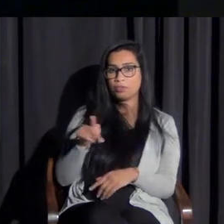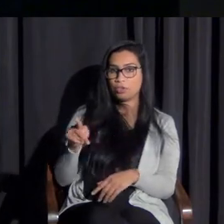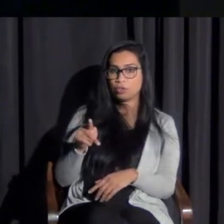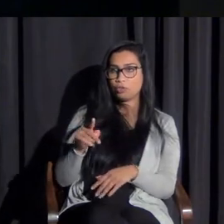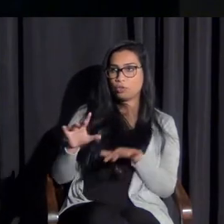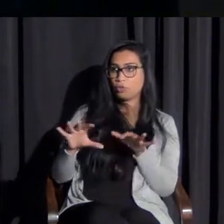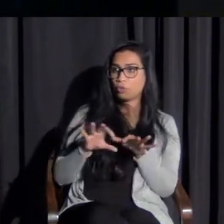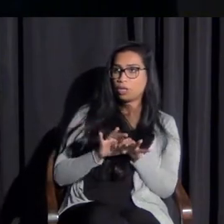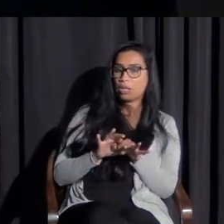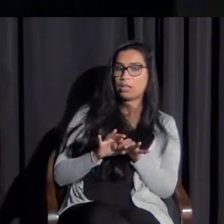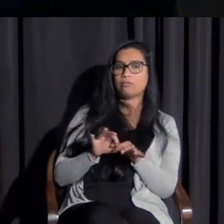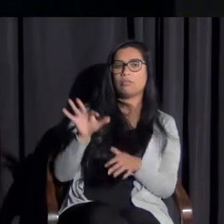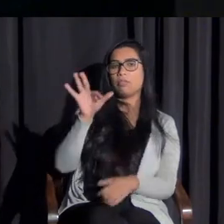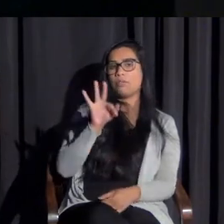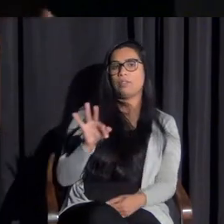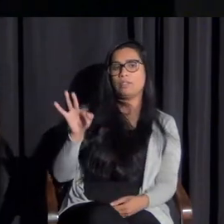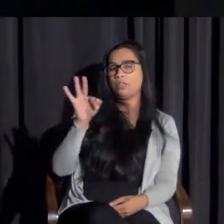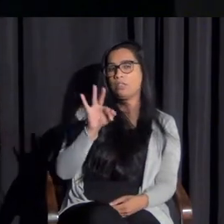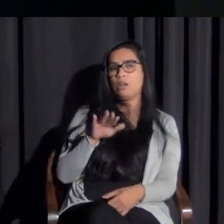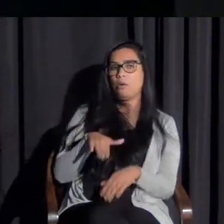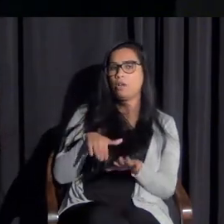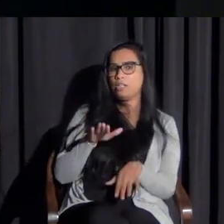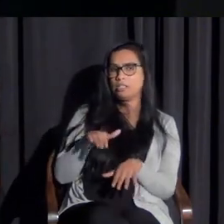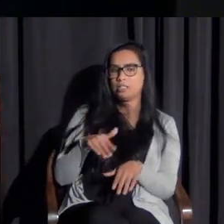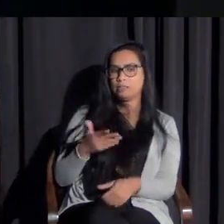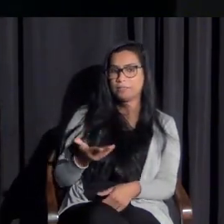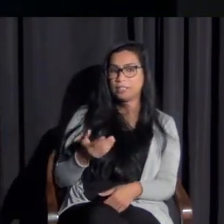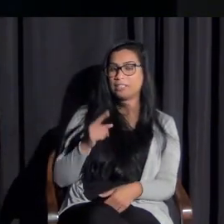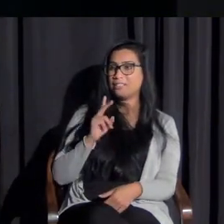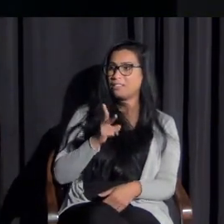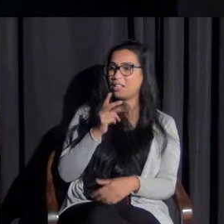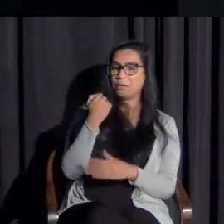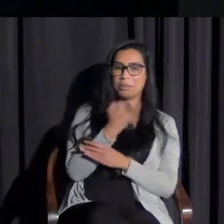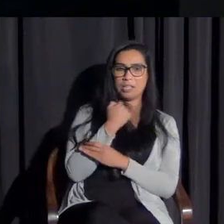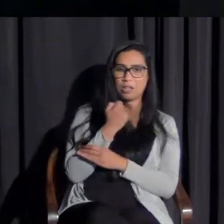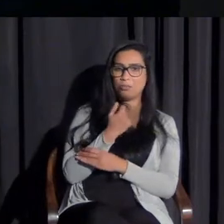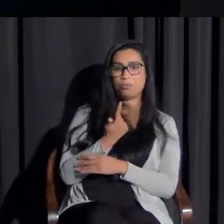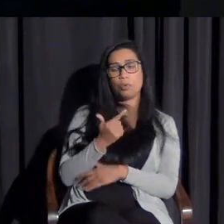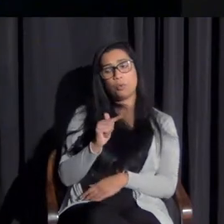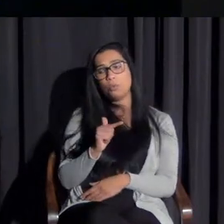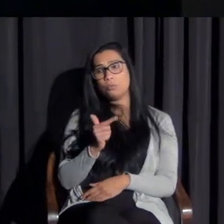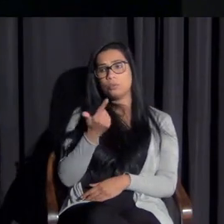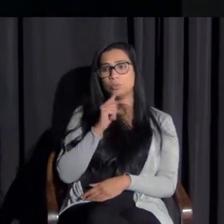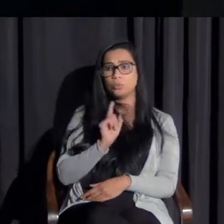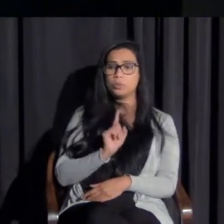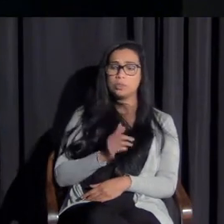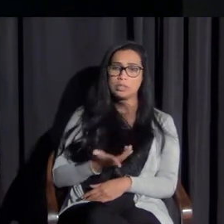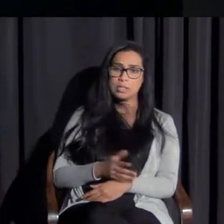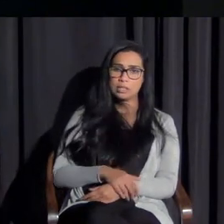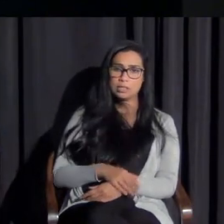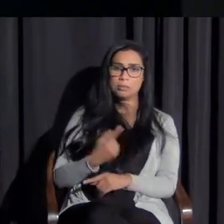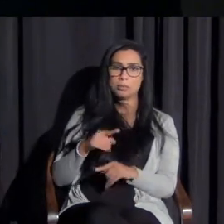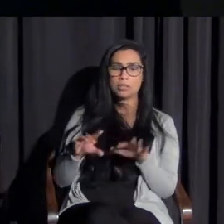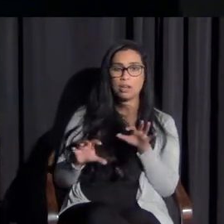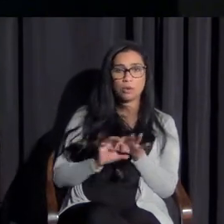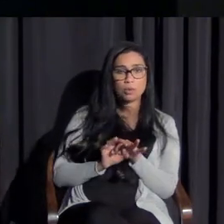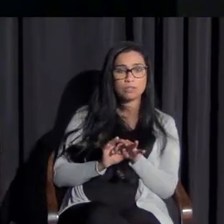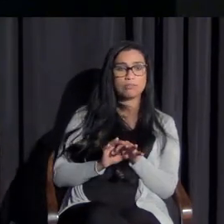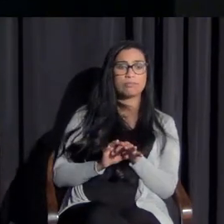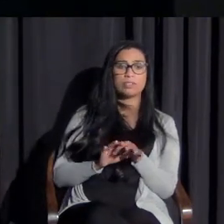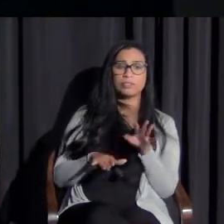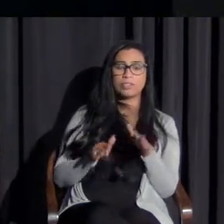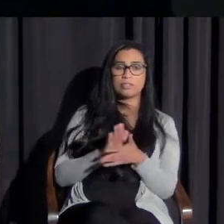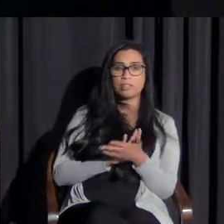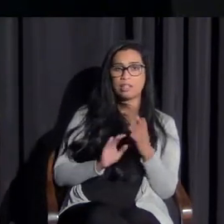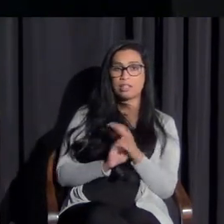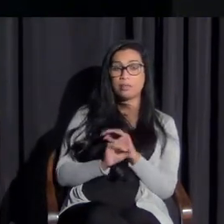federal, em determinados momentos, alguns vão estar em greve mesmo e outros não, por, em função do vínculo, né? Mas, para que as